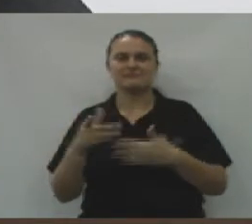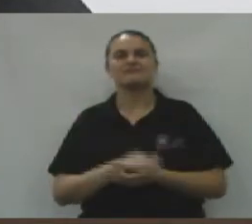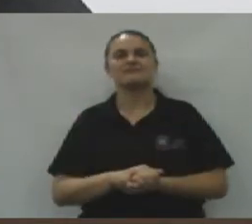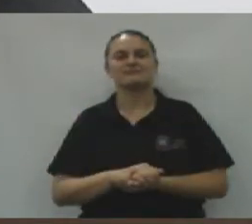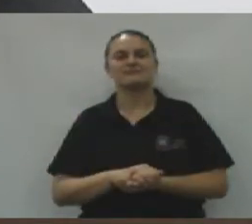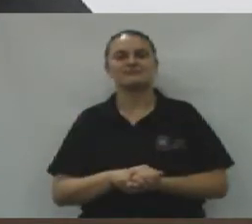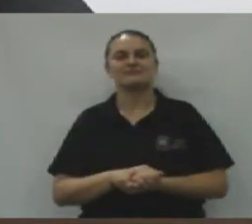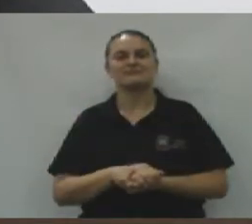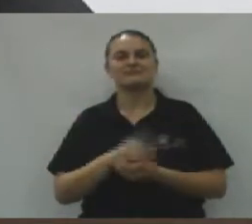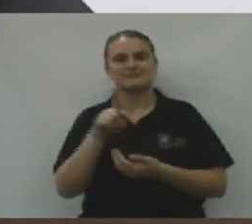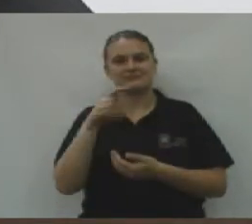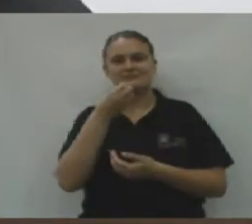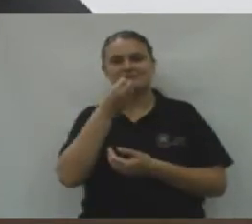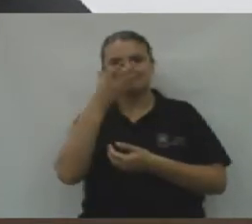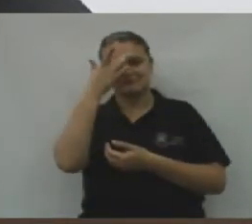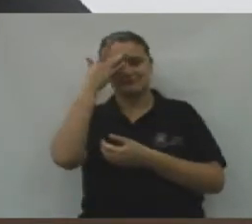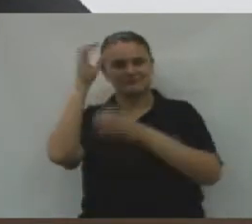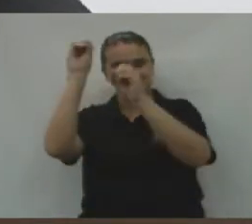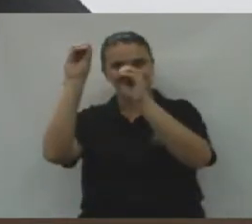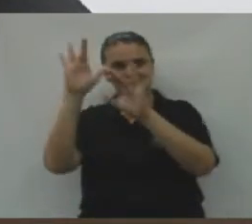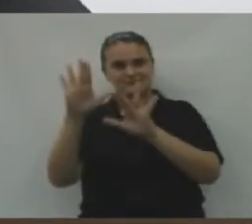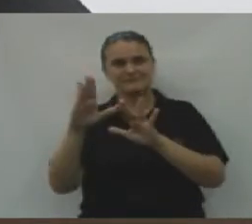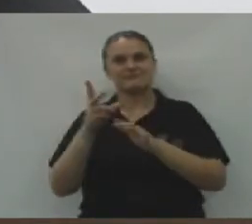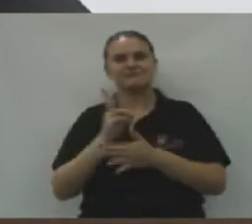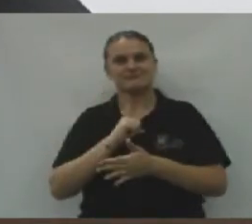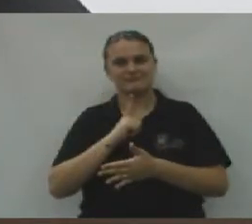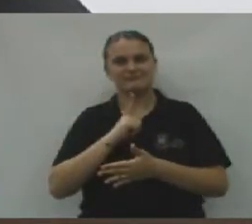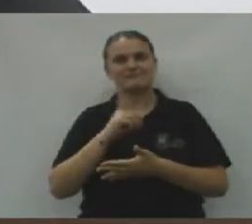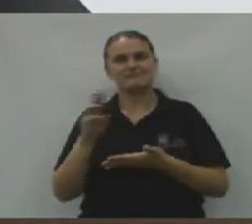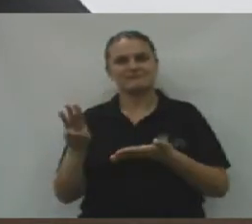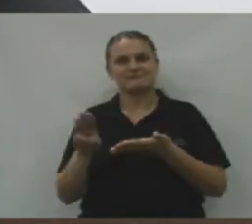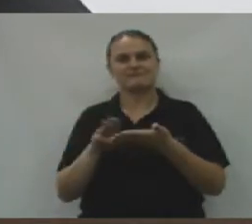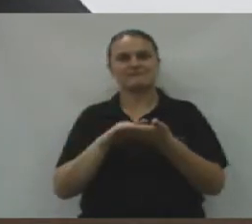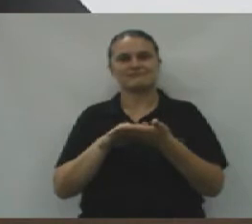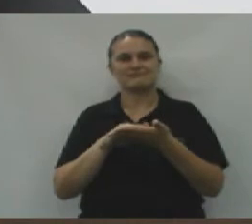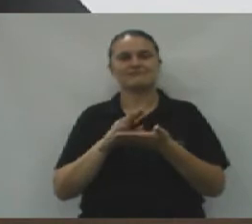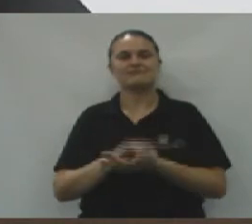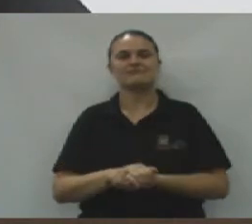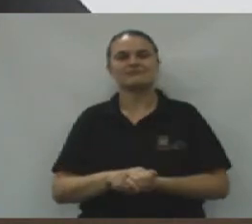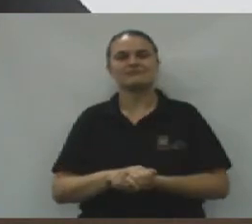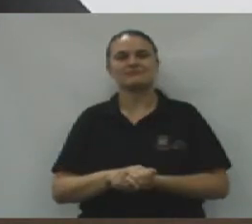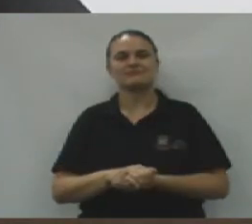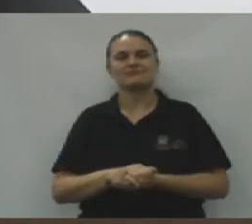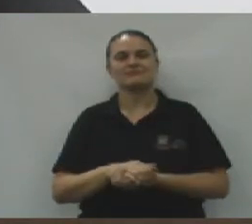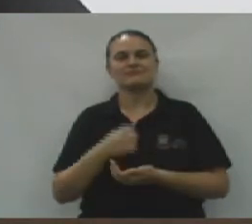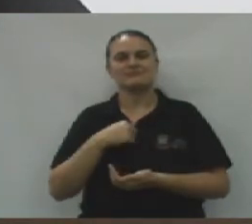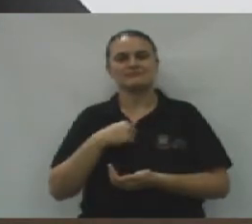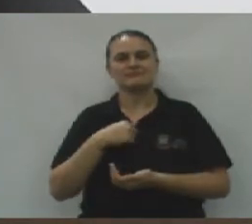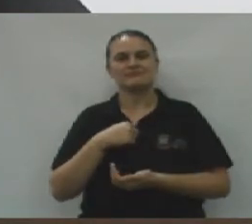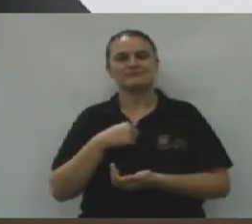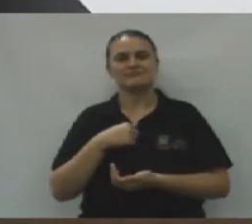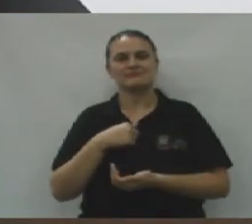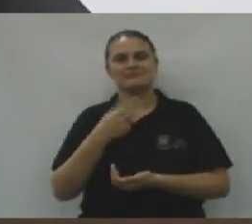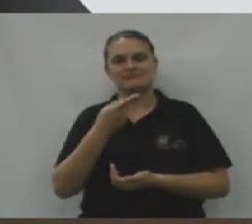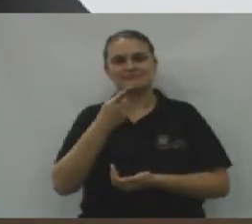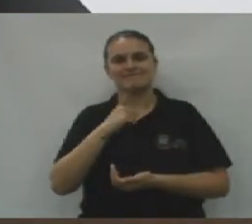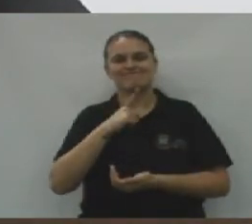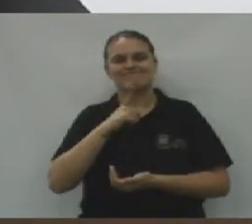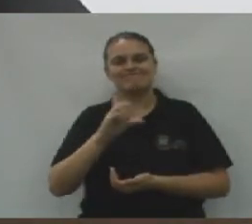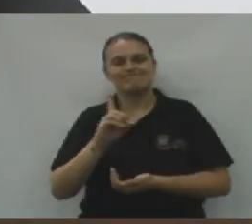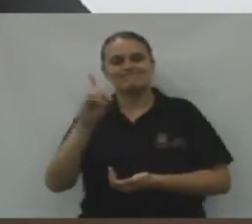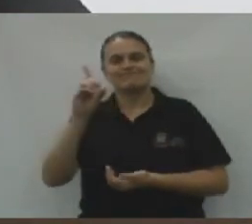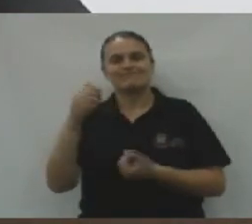Ah, vocês são umas bênçãos. Eu tenho recebido lá mensagens e confesso que tem dias que